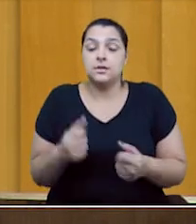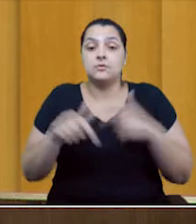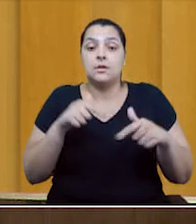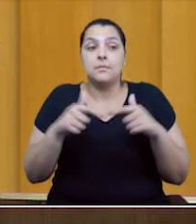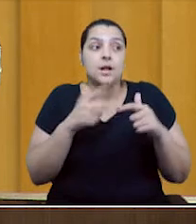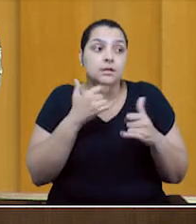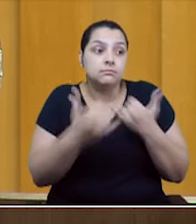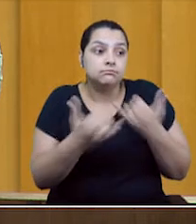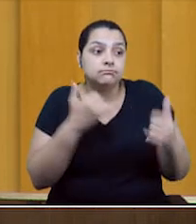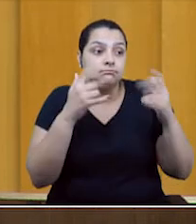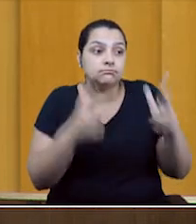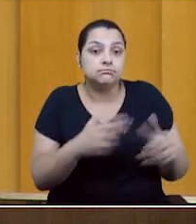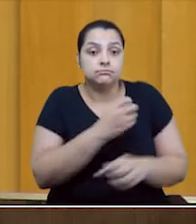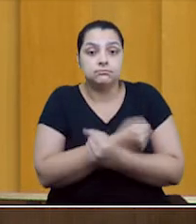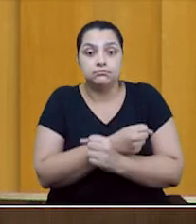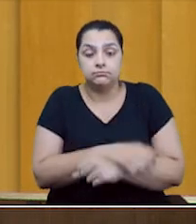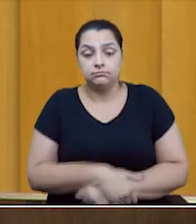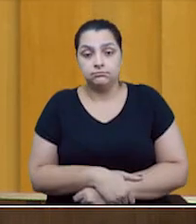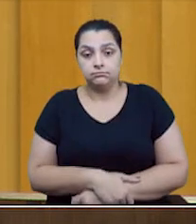Eu estive no